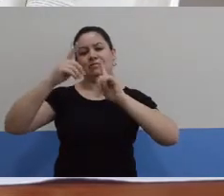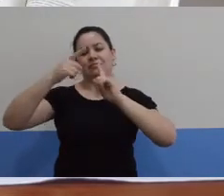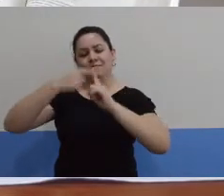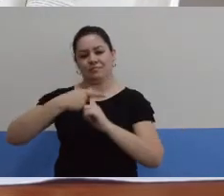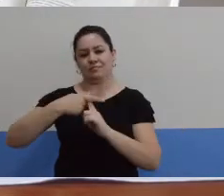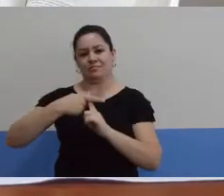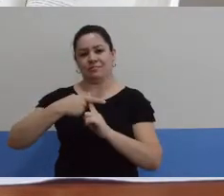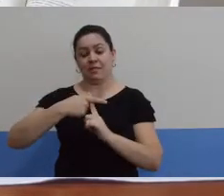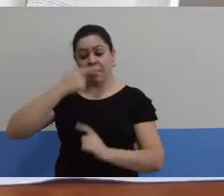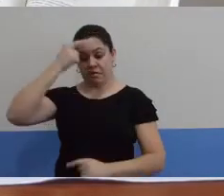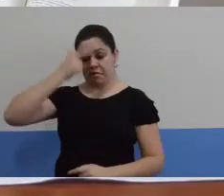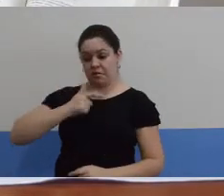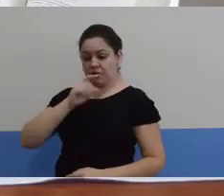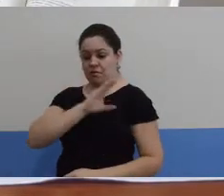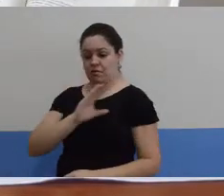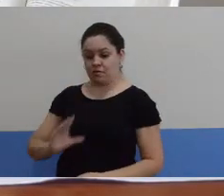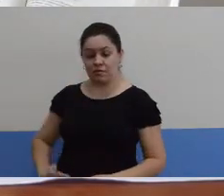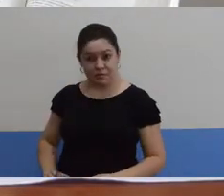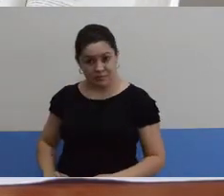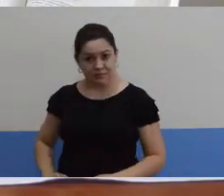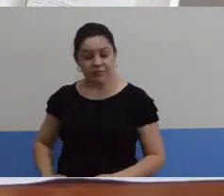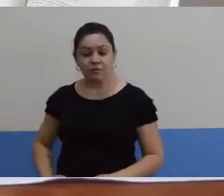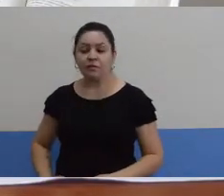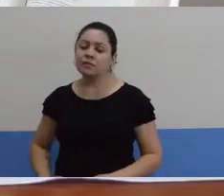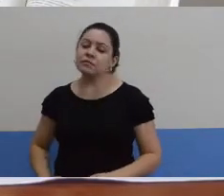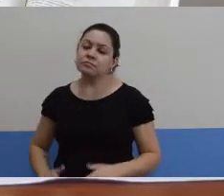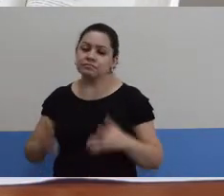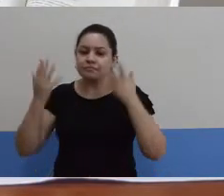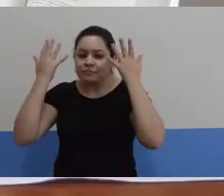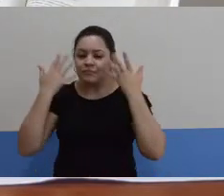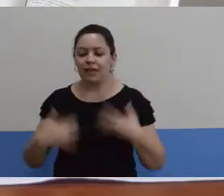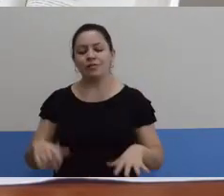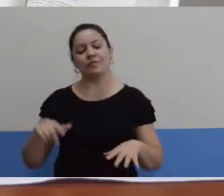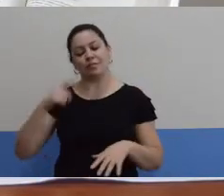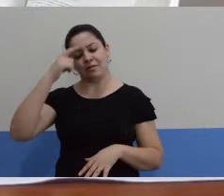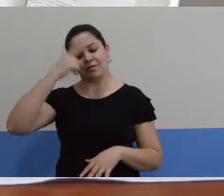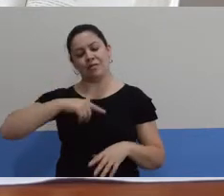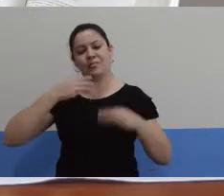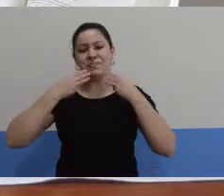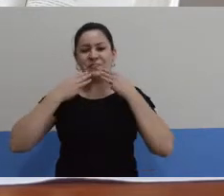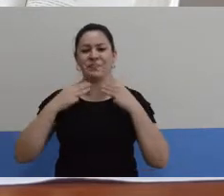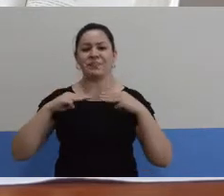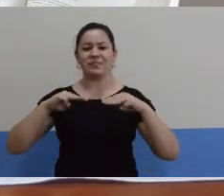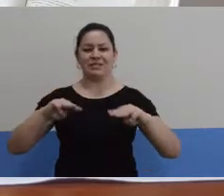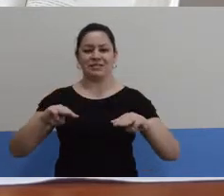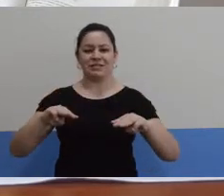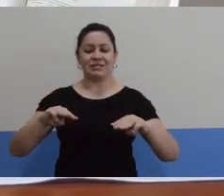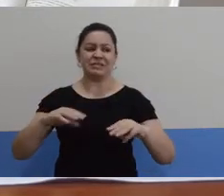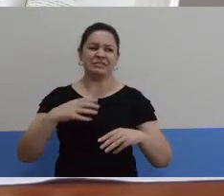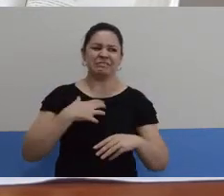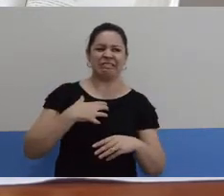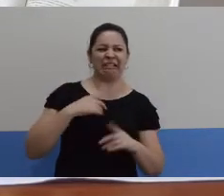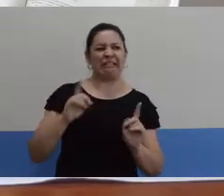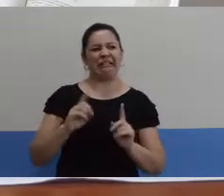cristão, automaticamente eu sou missionário. Se não me sinto missionário, então eu também ainda